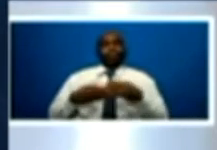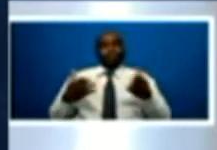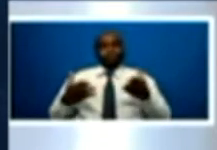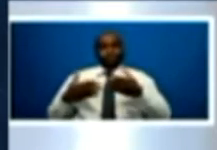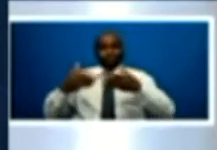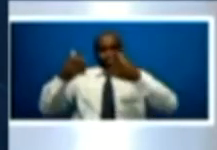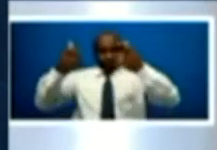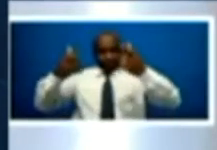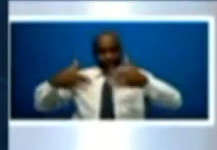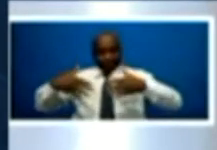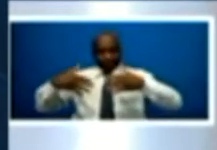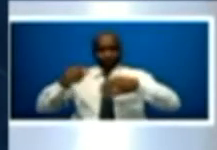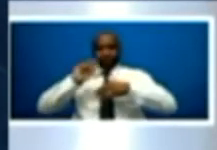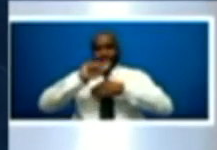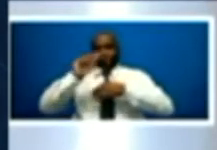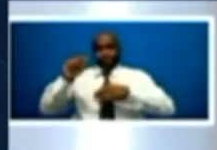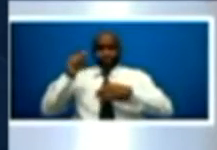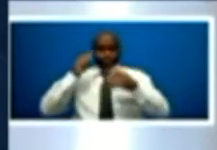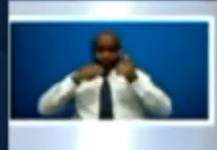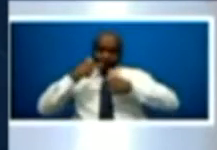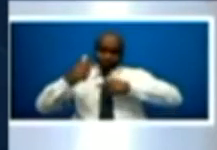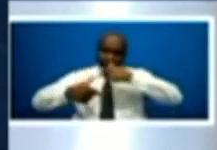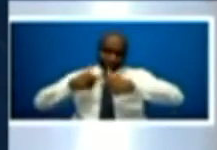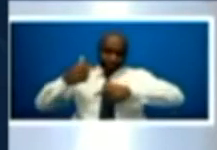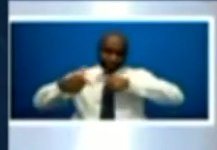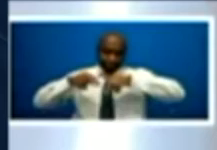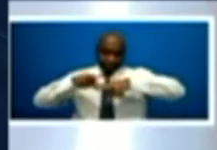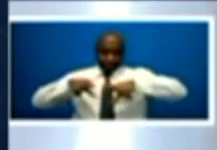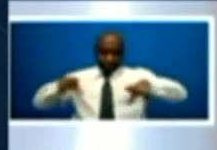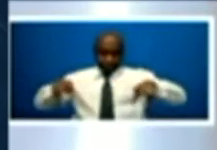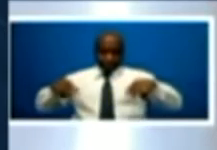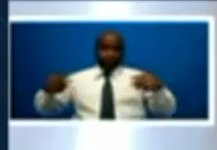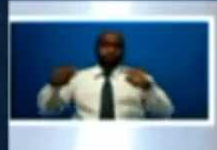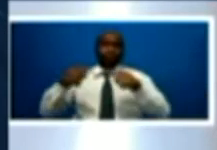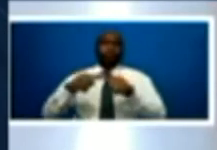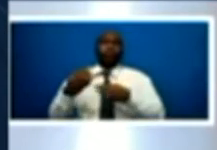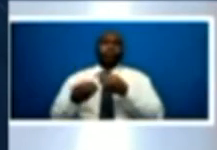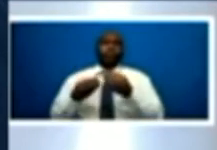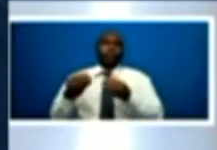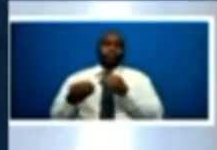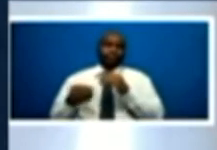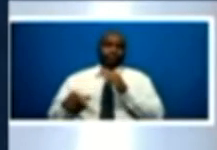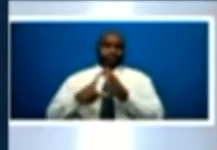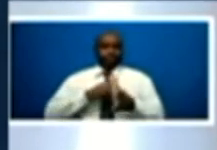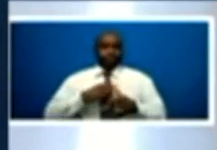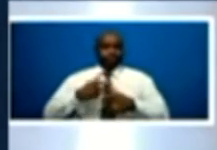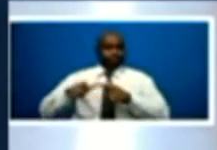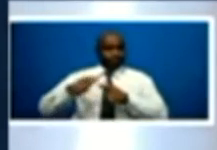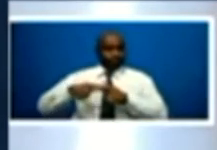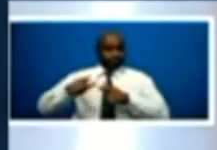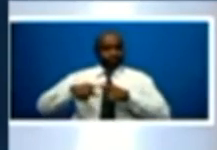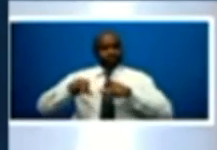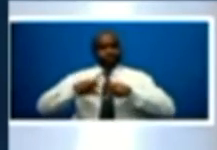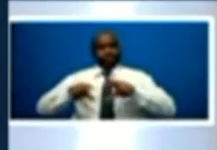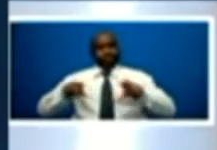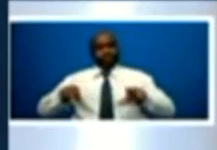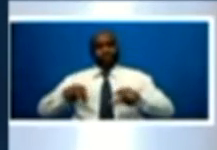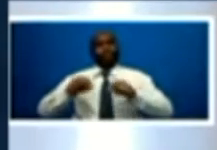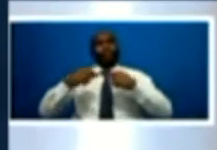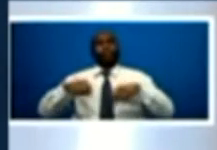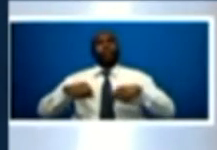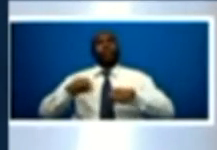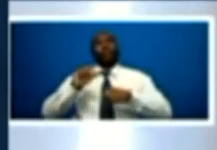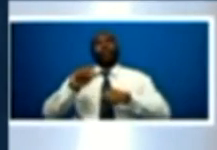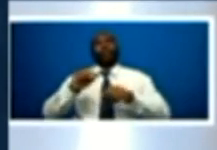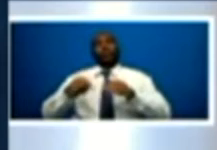julgadores, acolho parcialmente o parecer ministerial para julgar irregular a presente tomada de contas ordinária, de responsabilidade do senhor